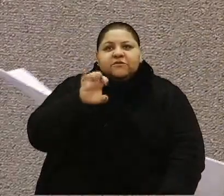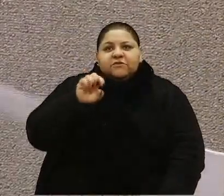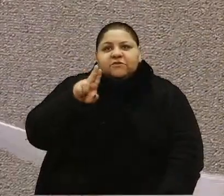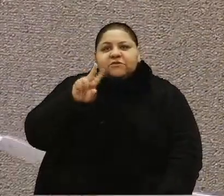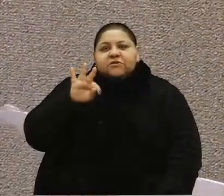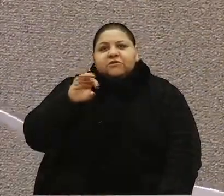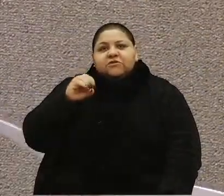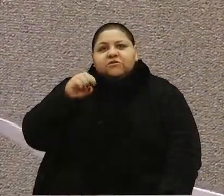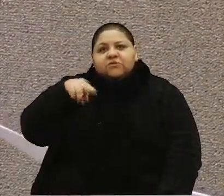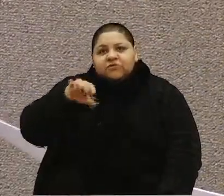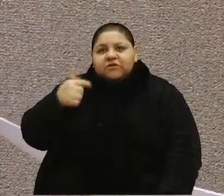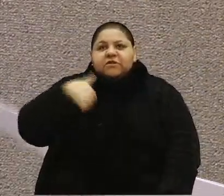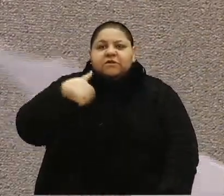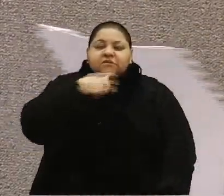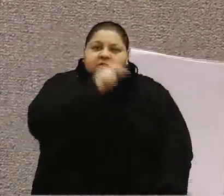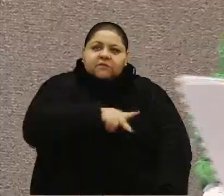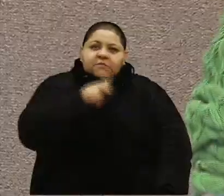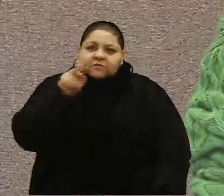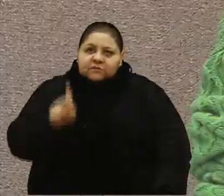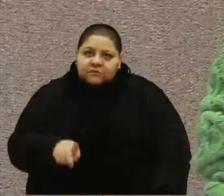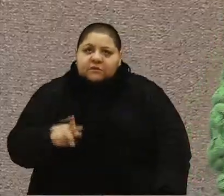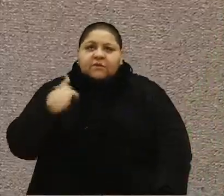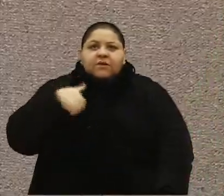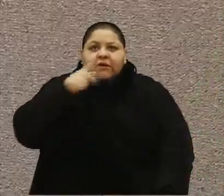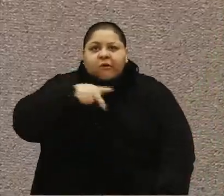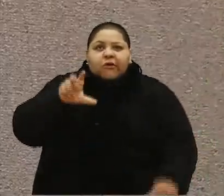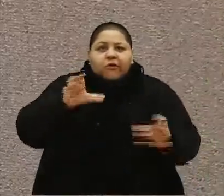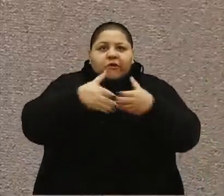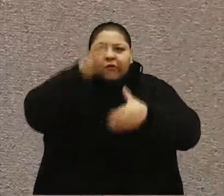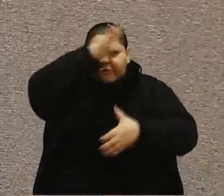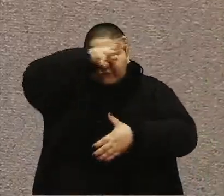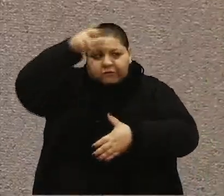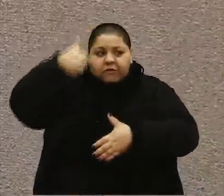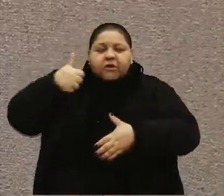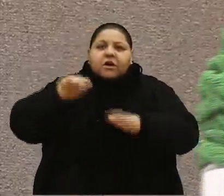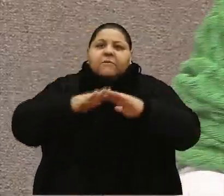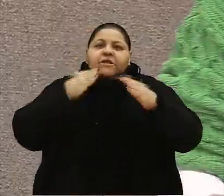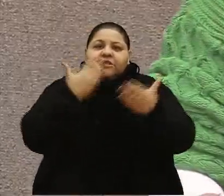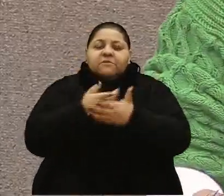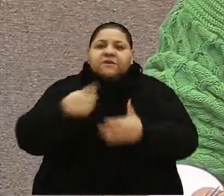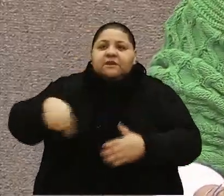dizer que, inclusive, fui professora. Quando fui prof da rede municipal, foi a minha primeira escola.